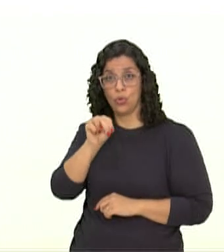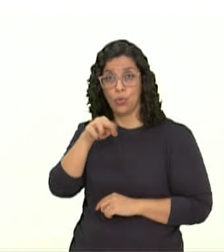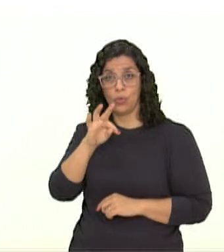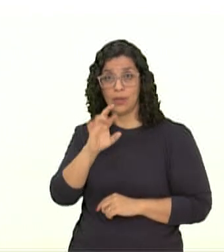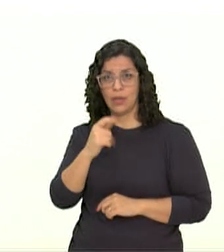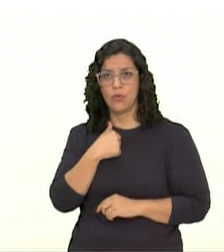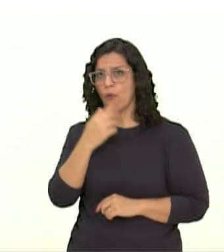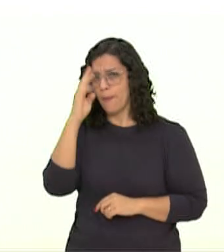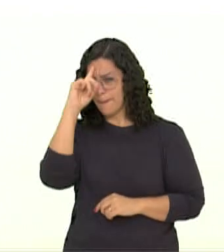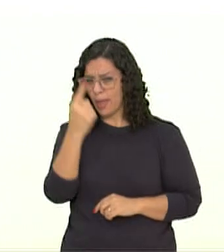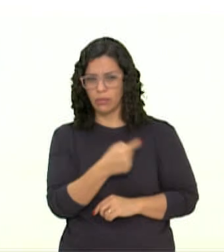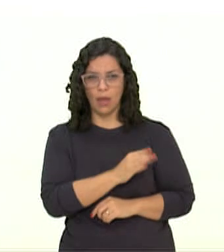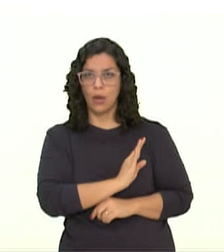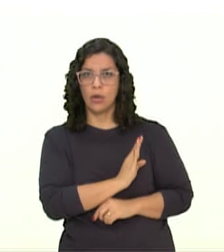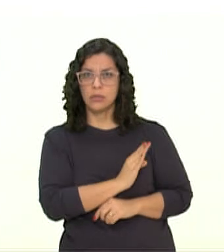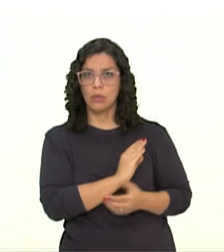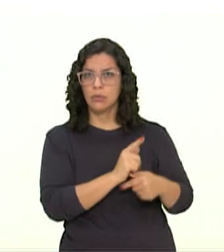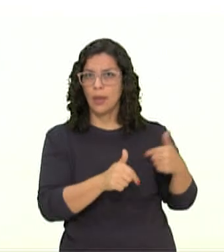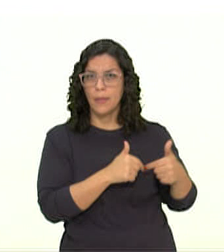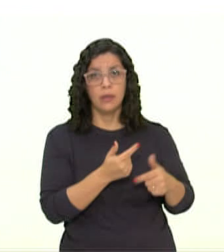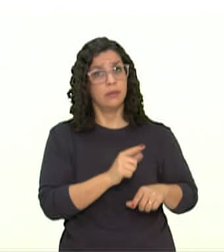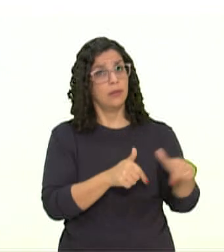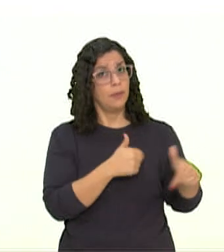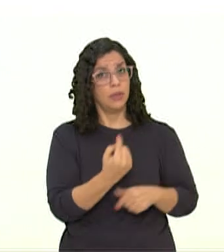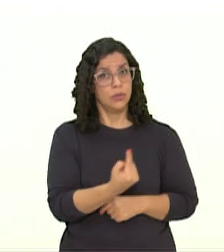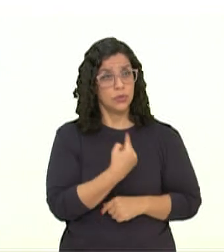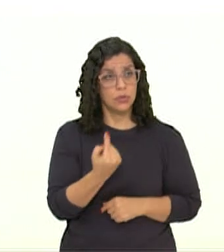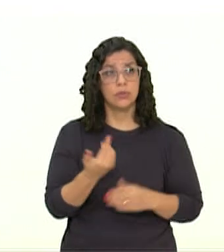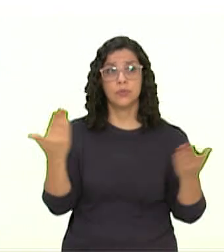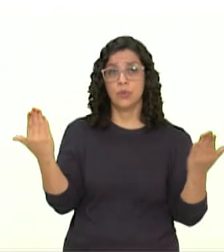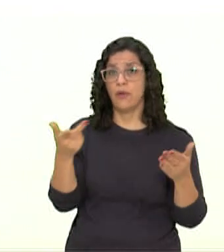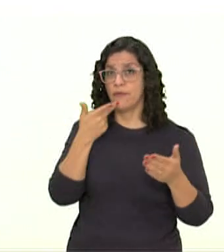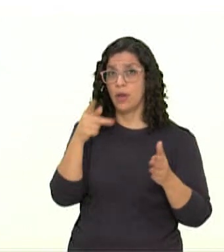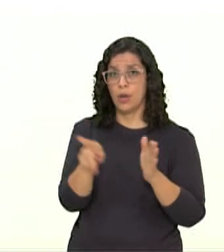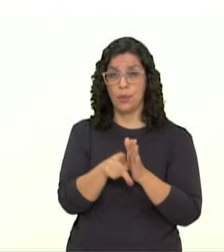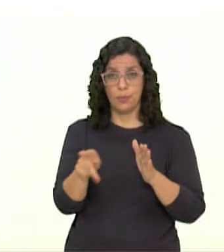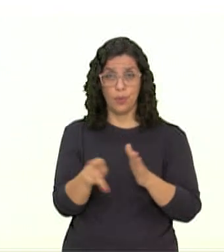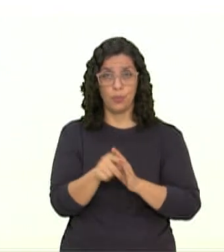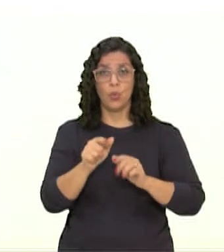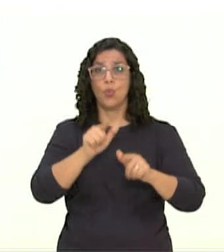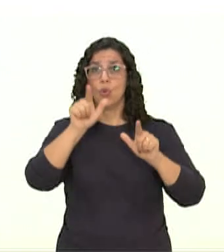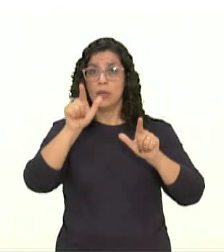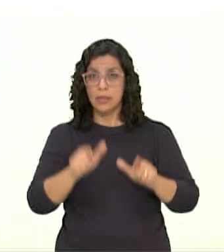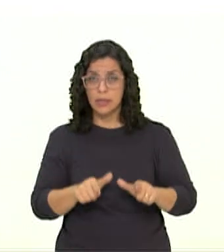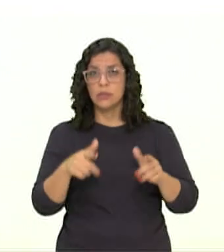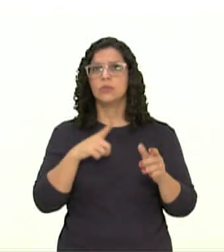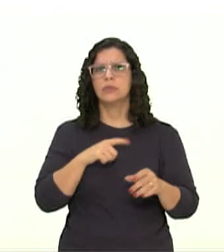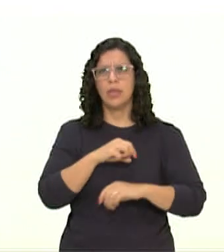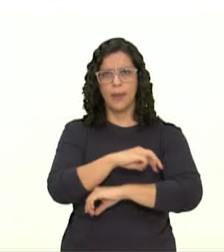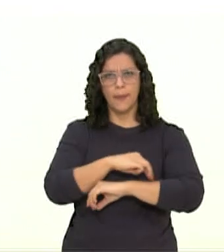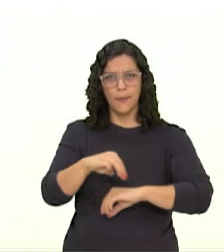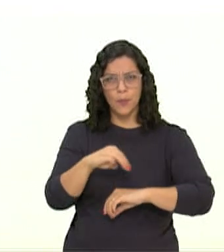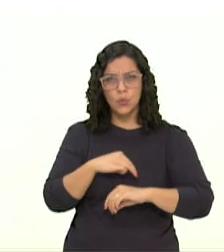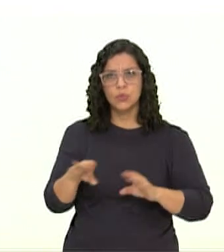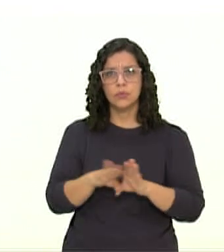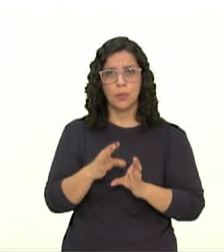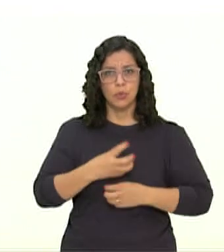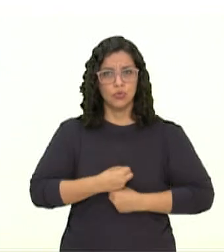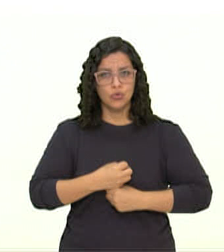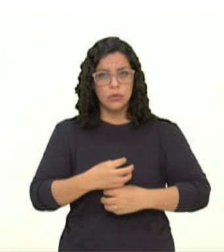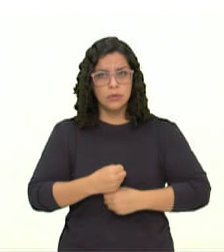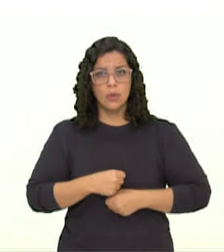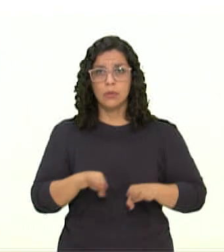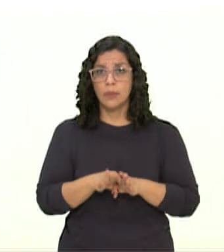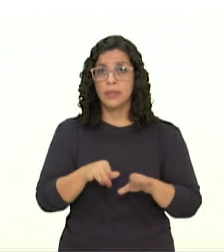pensar para que o coração contraia, né? O tecido muscular não estriado ou liso, né, são os músculos do sistema digestório, fazem os